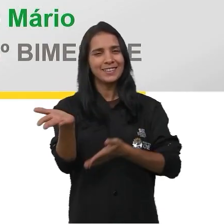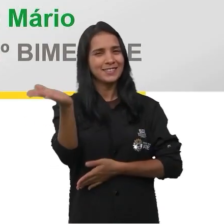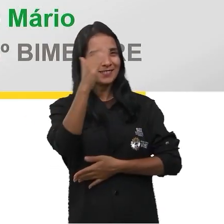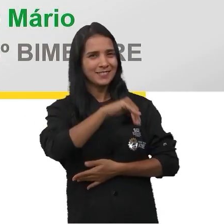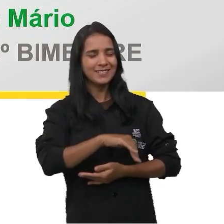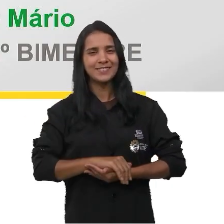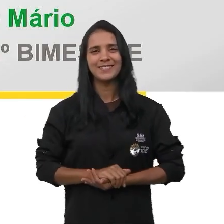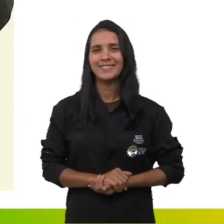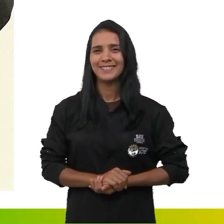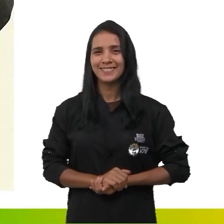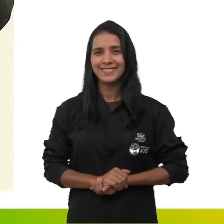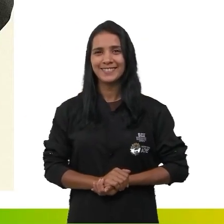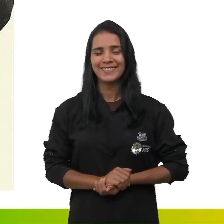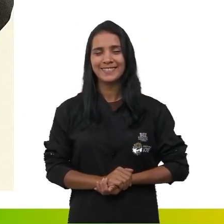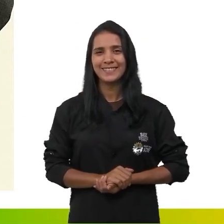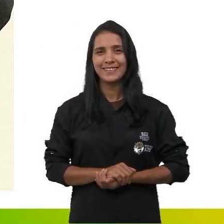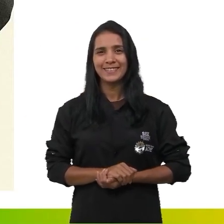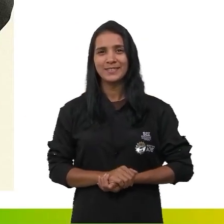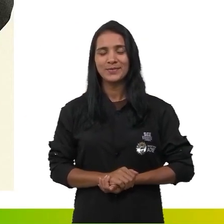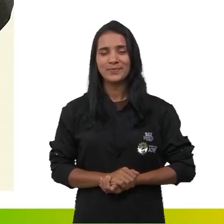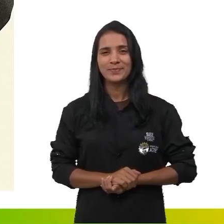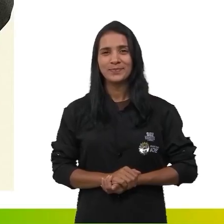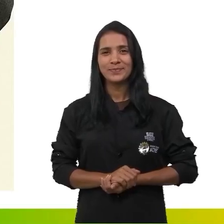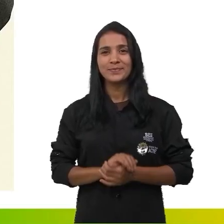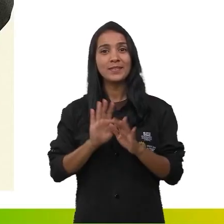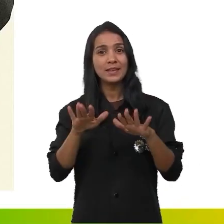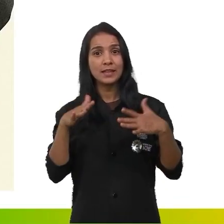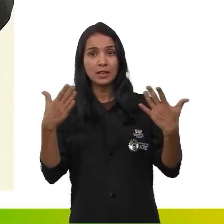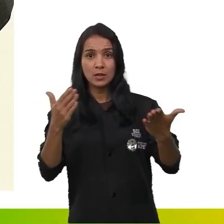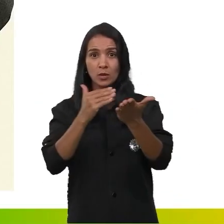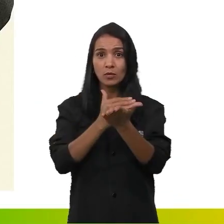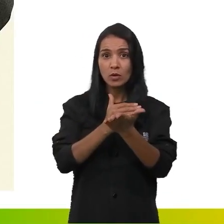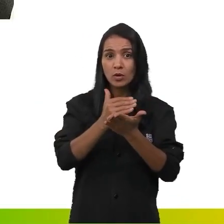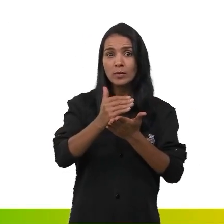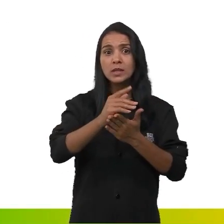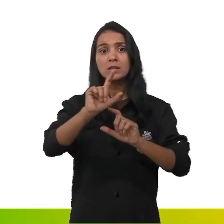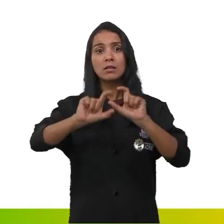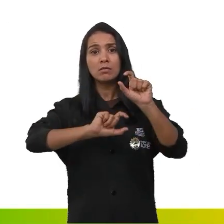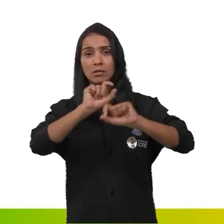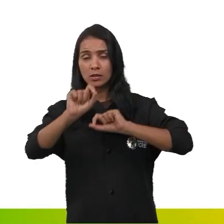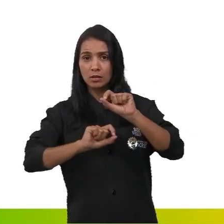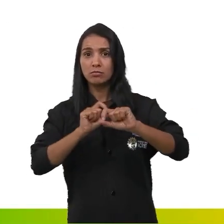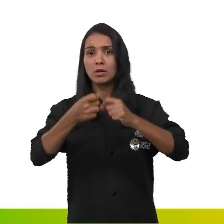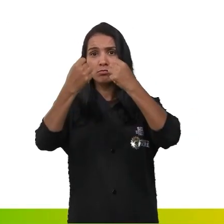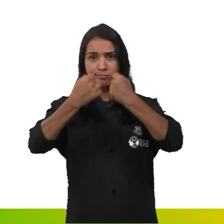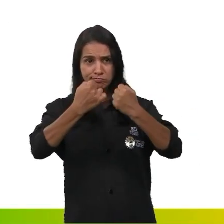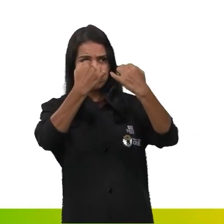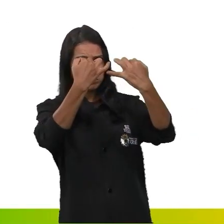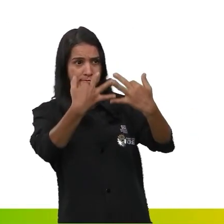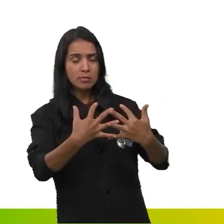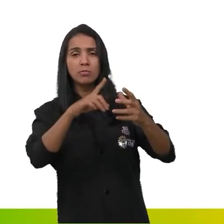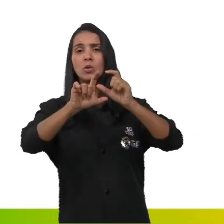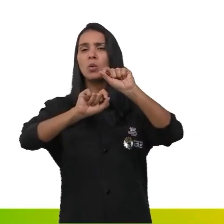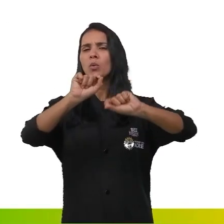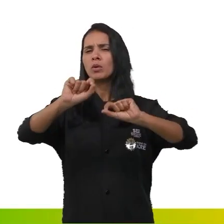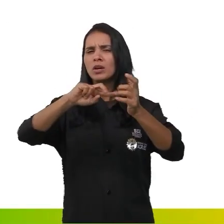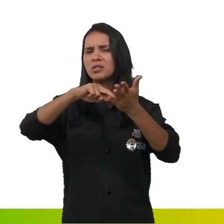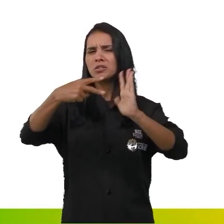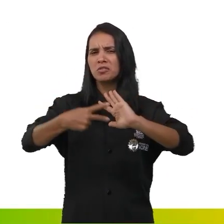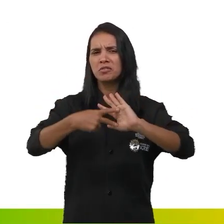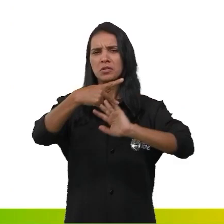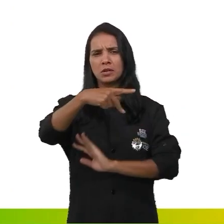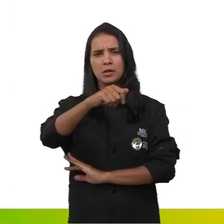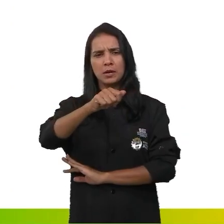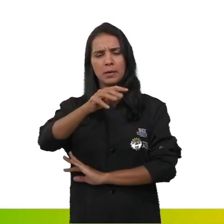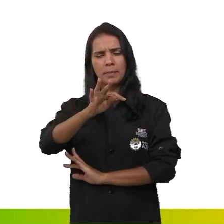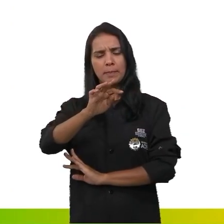ela. Para iniciar, eu vou começar com o conceito, logo de cara, do que